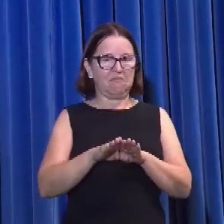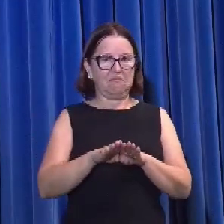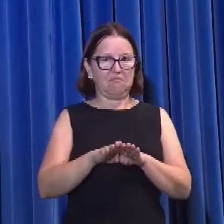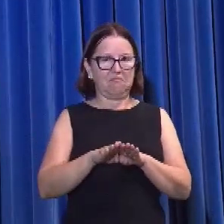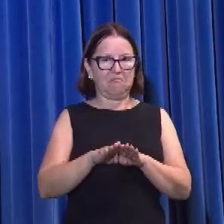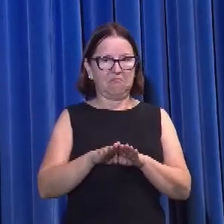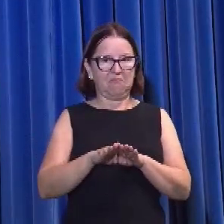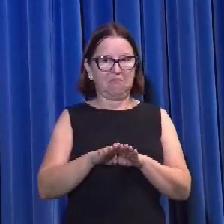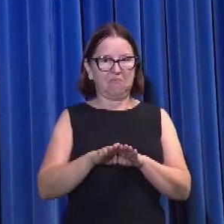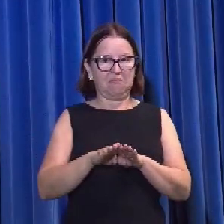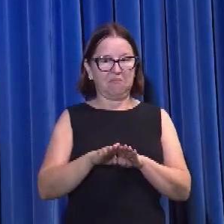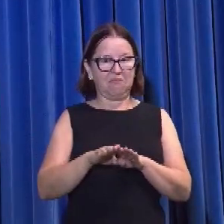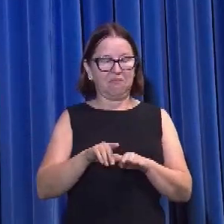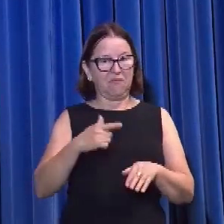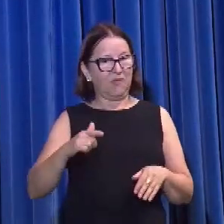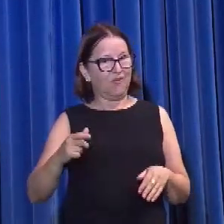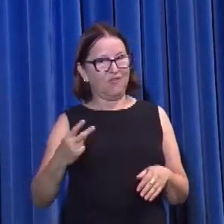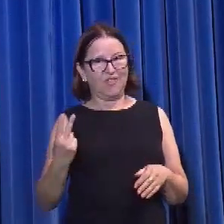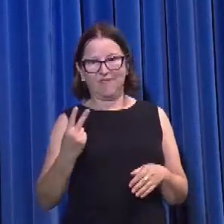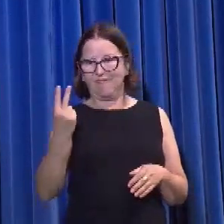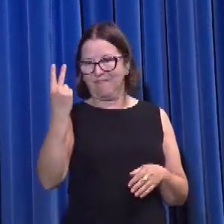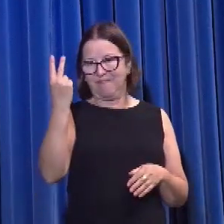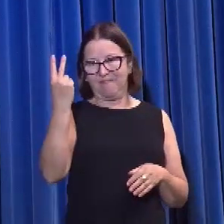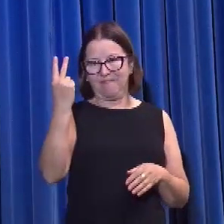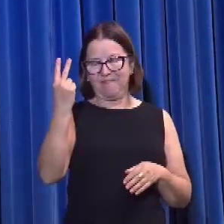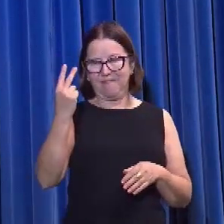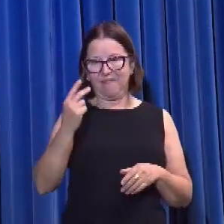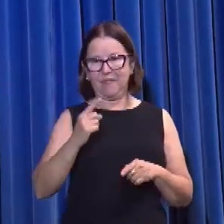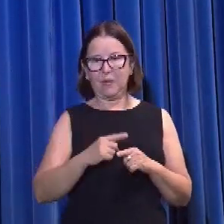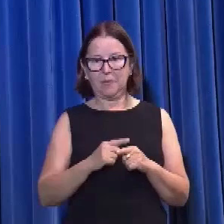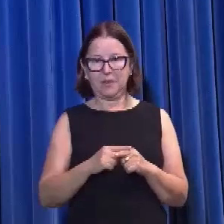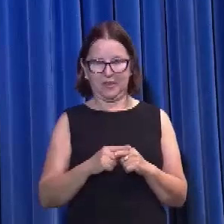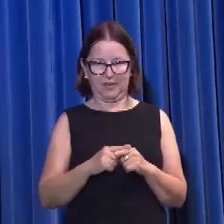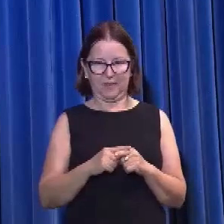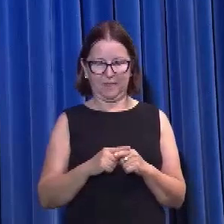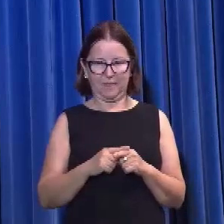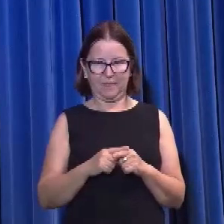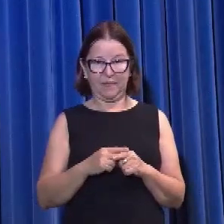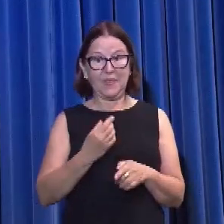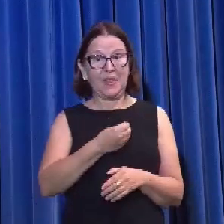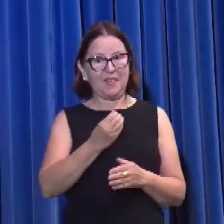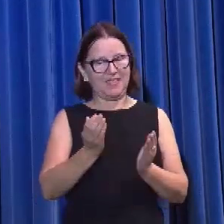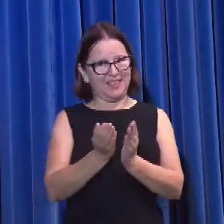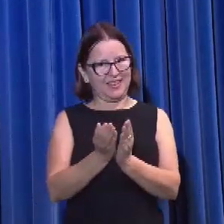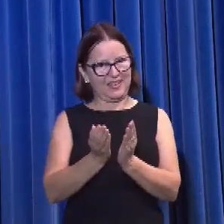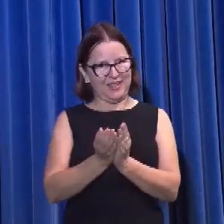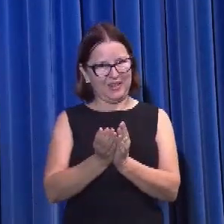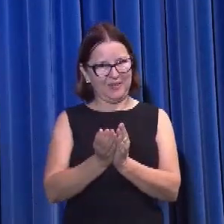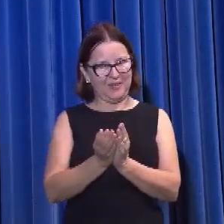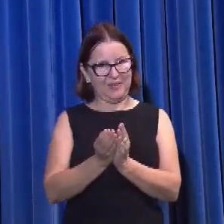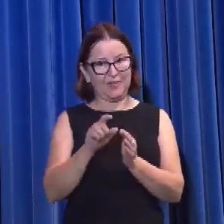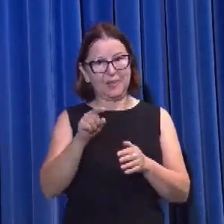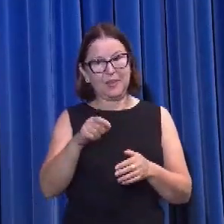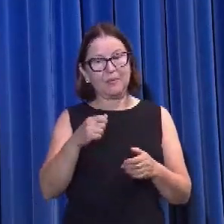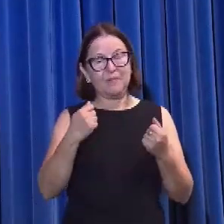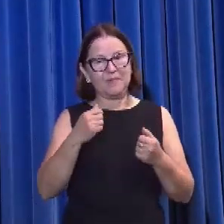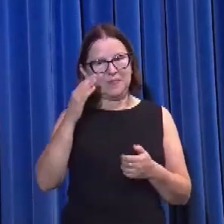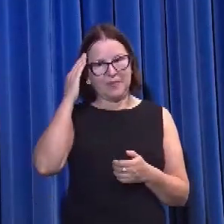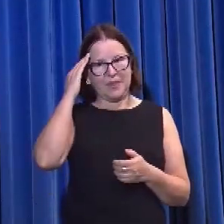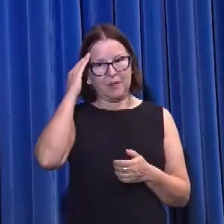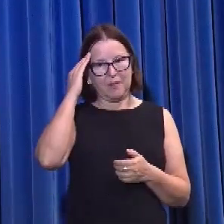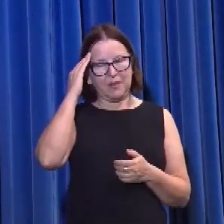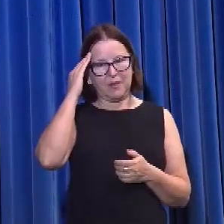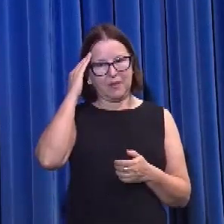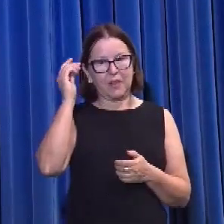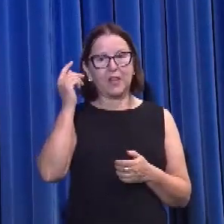tem valor nenhum. Porque tudo que na vida cristã você precisa saber é para quem vai a